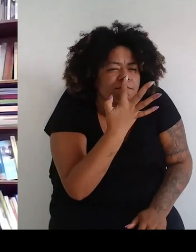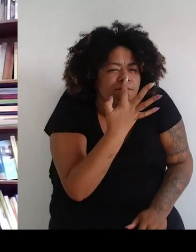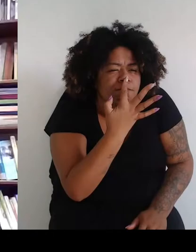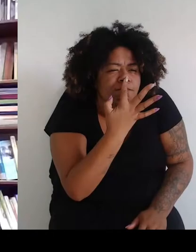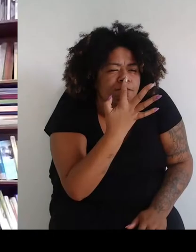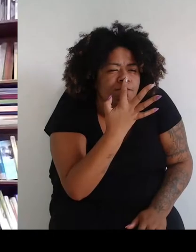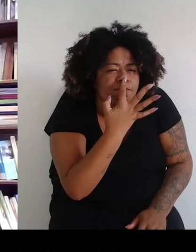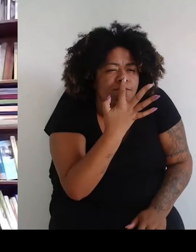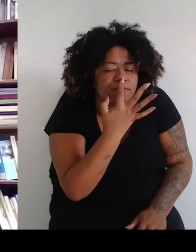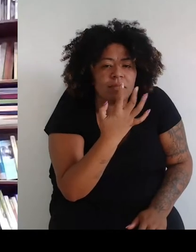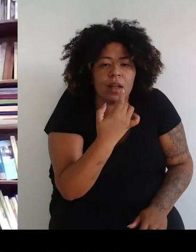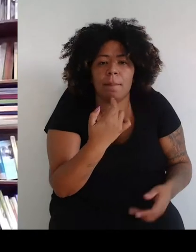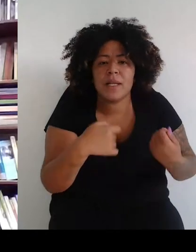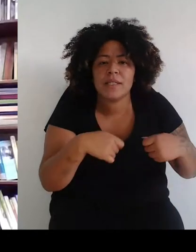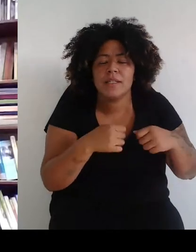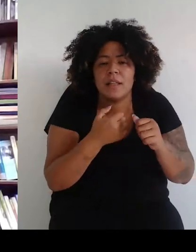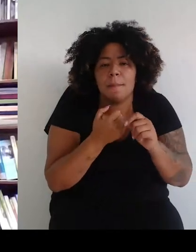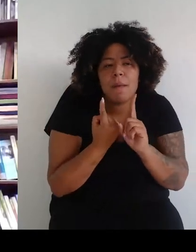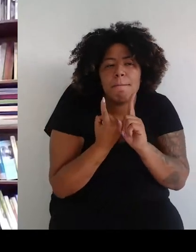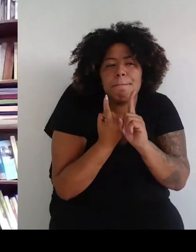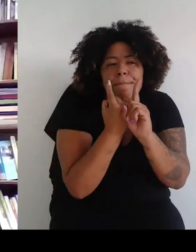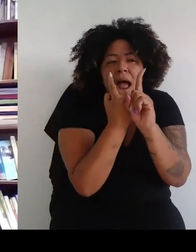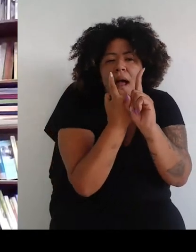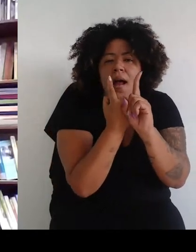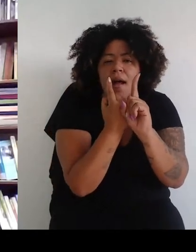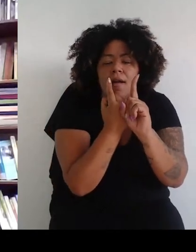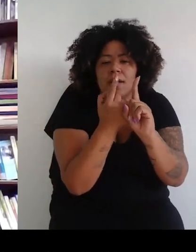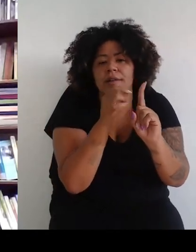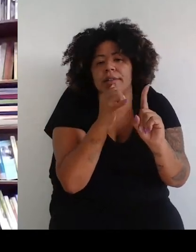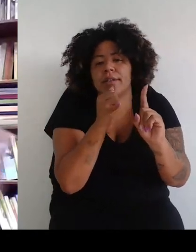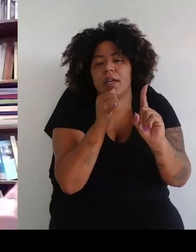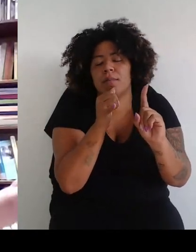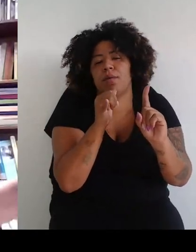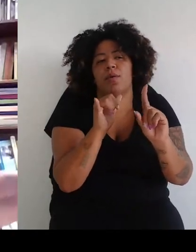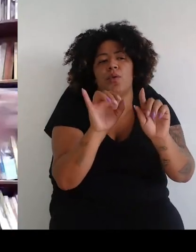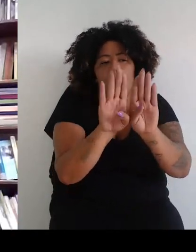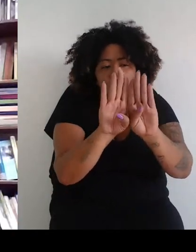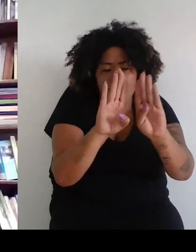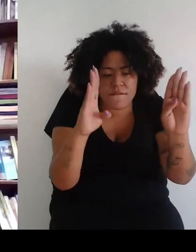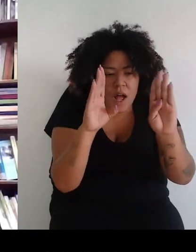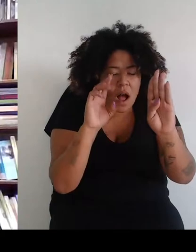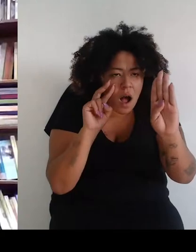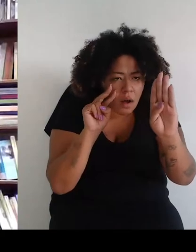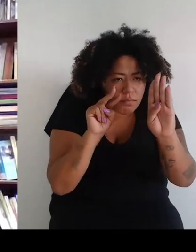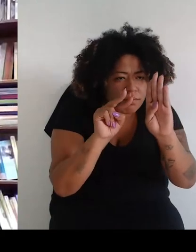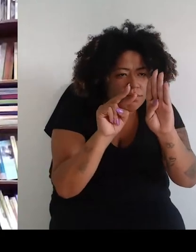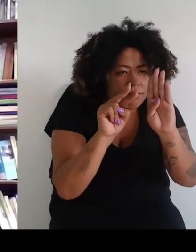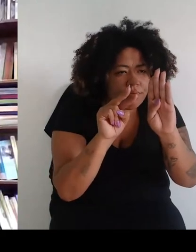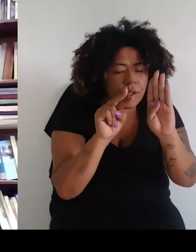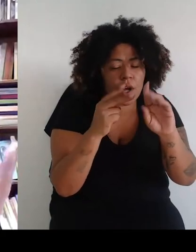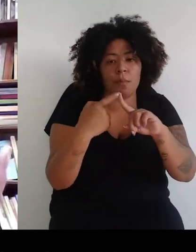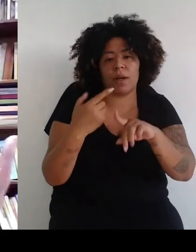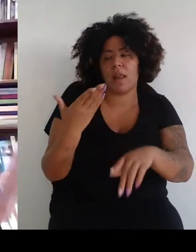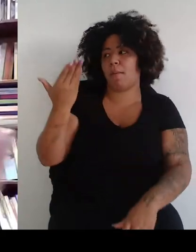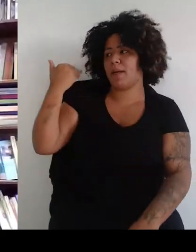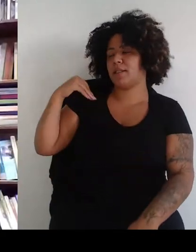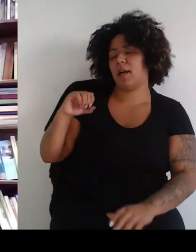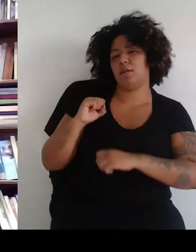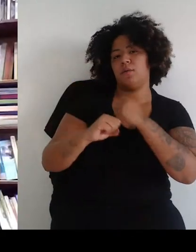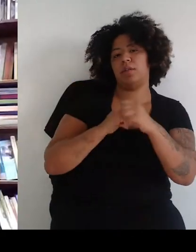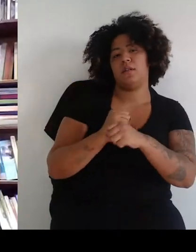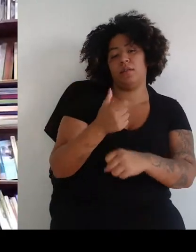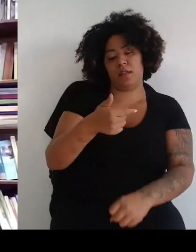por exemplo em uma vitrine pode se encontrar essa cor em lugares internos lá nos anos 70 por exemplo ele